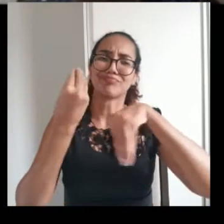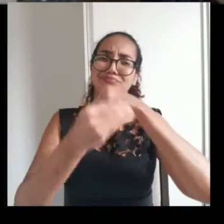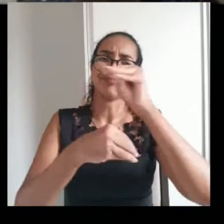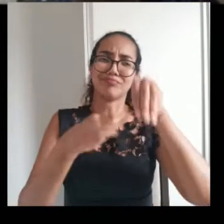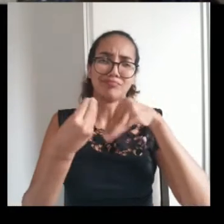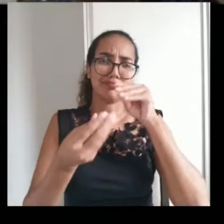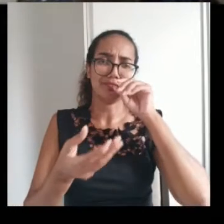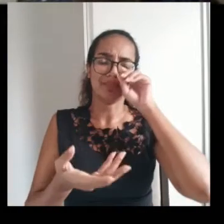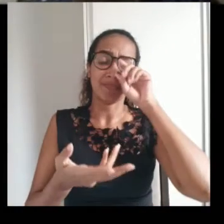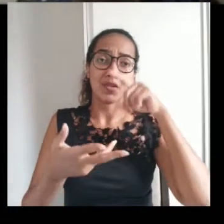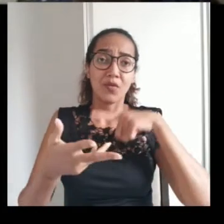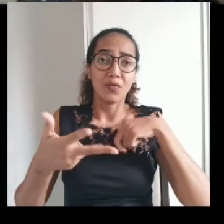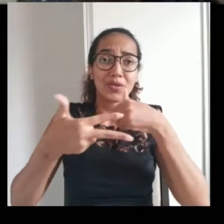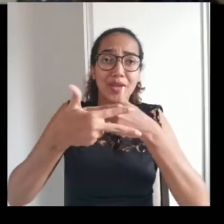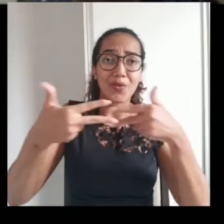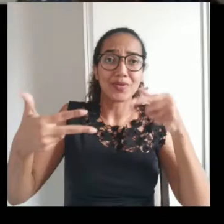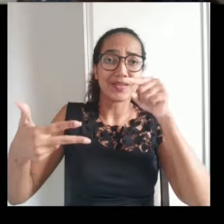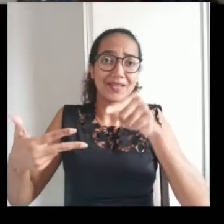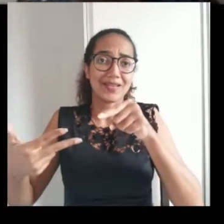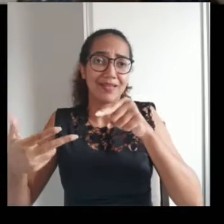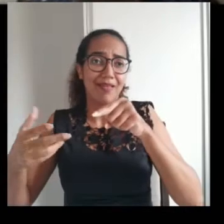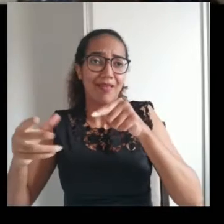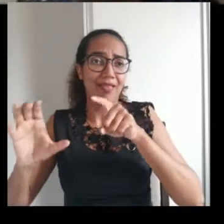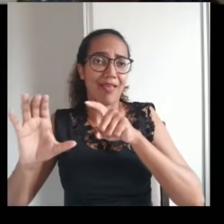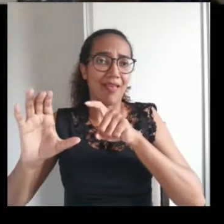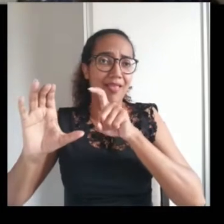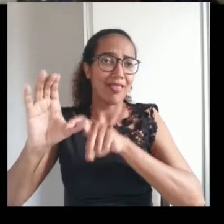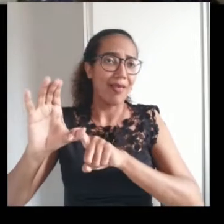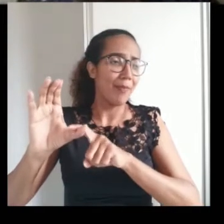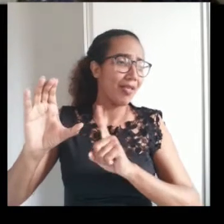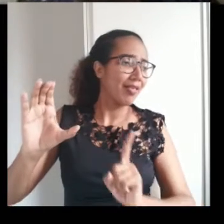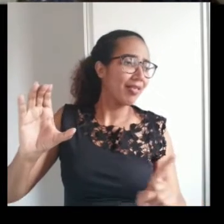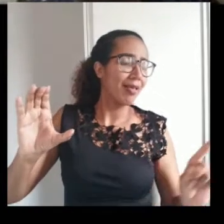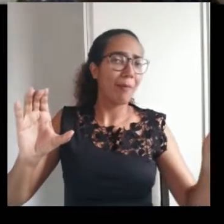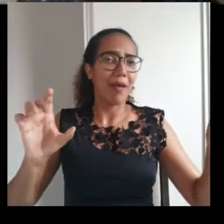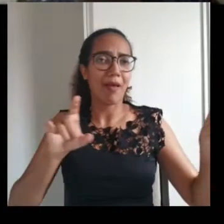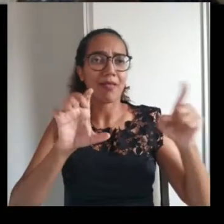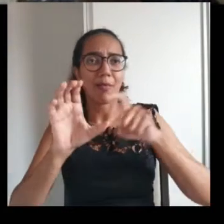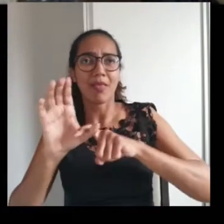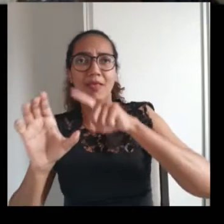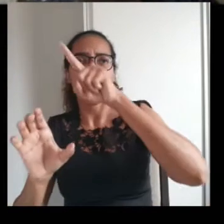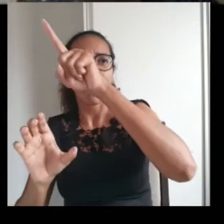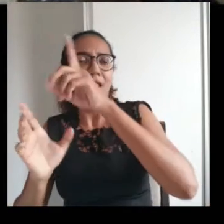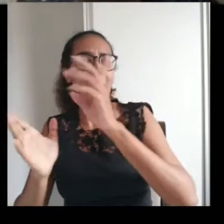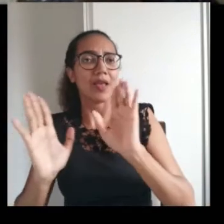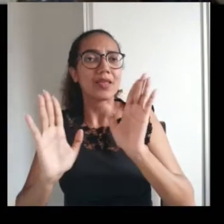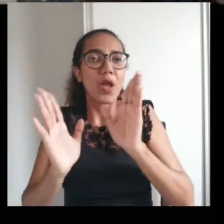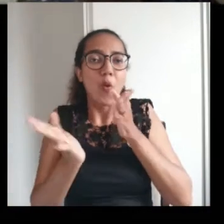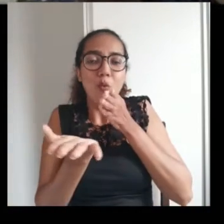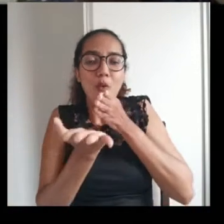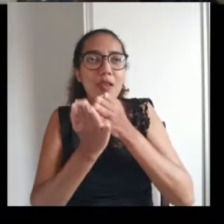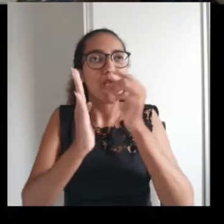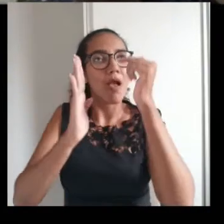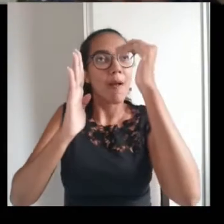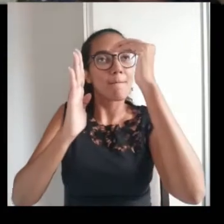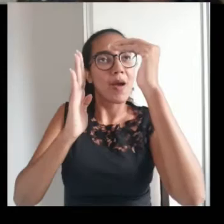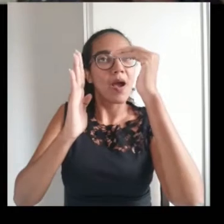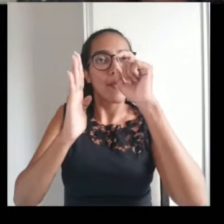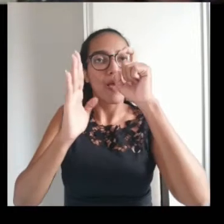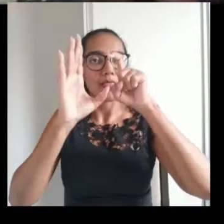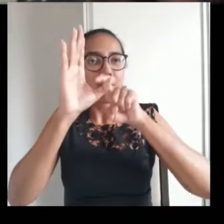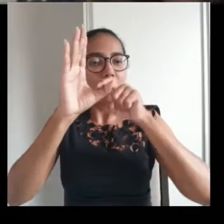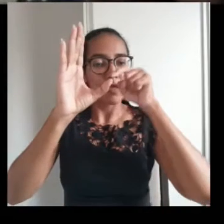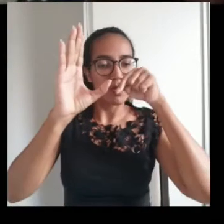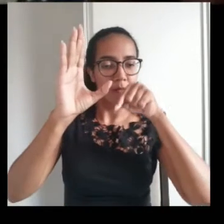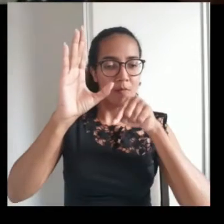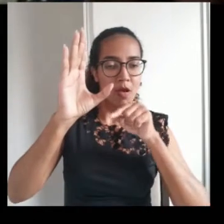ó, dependências cíclicas, um monte de coisa que não faz o menor sentido, tá certo? Da gente ter. Então você vai ter um sistema que é